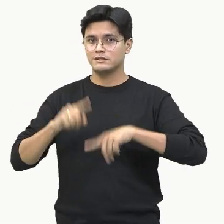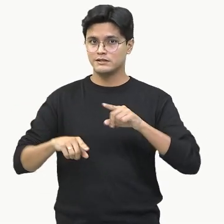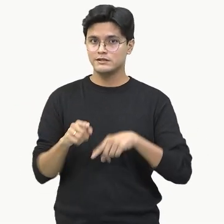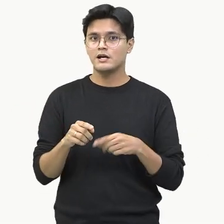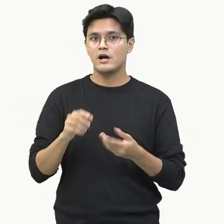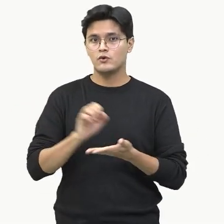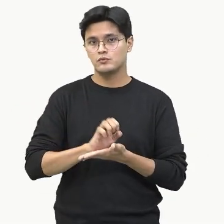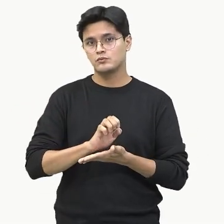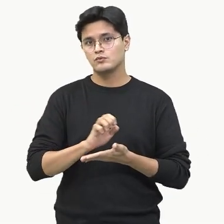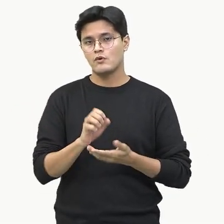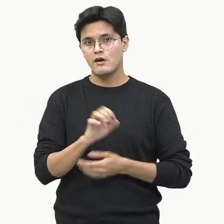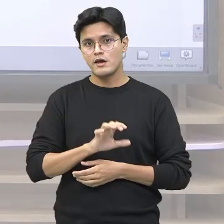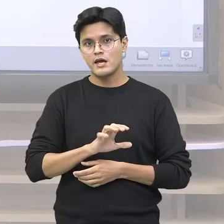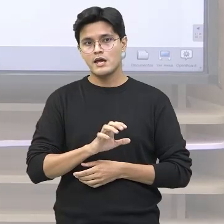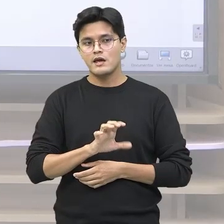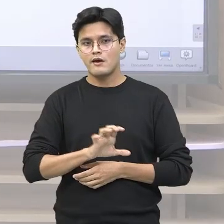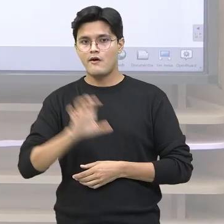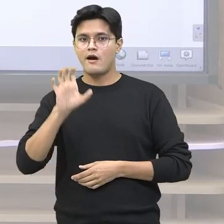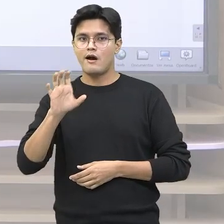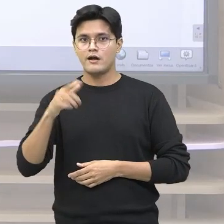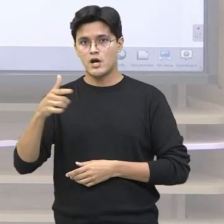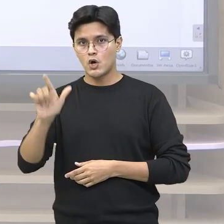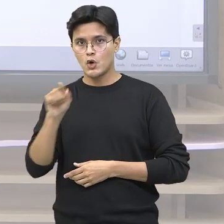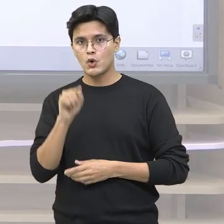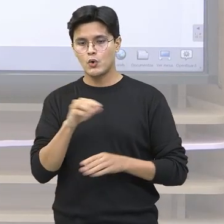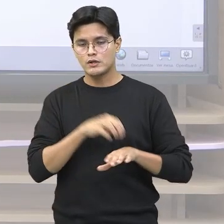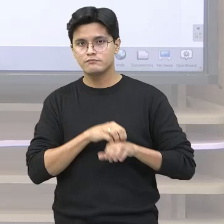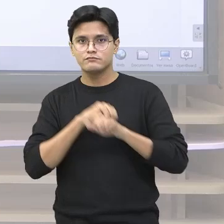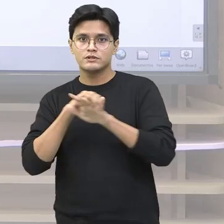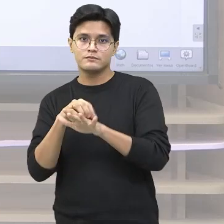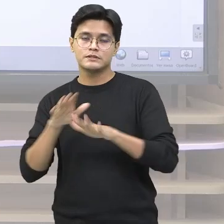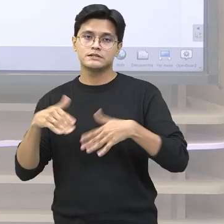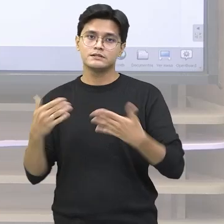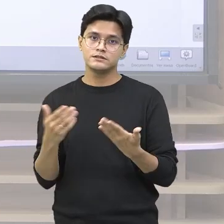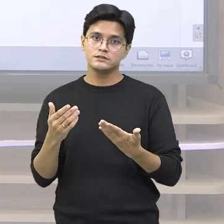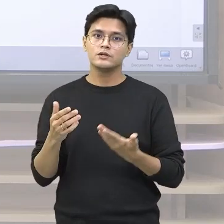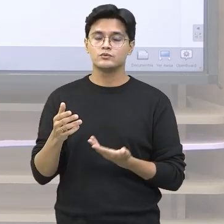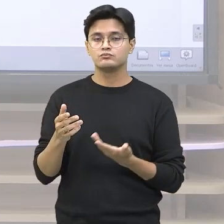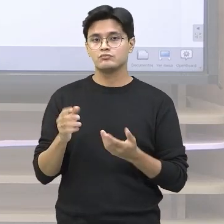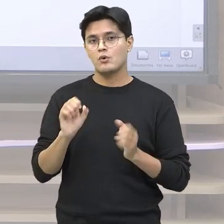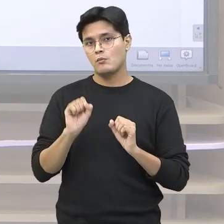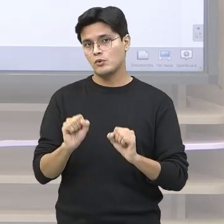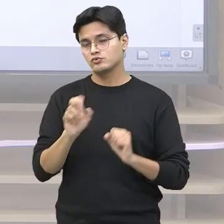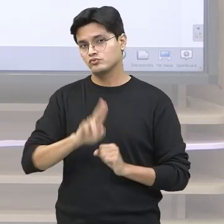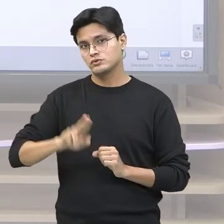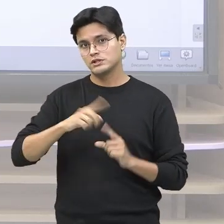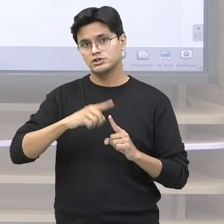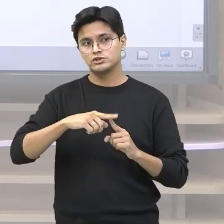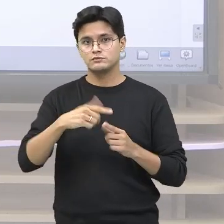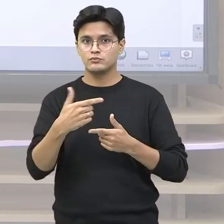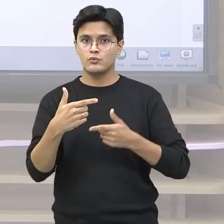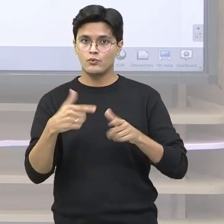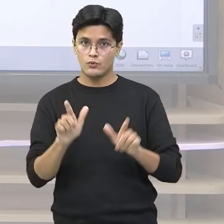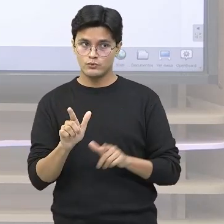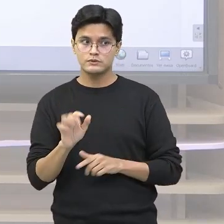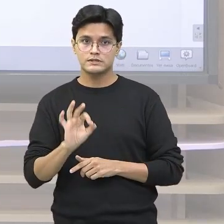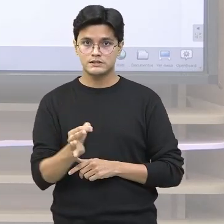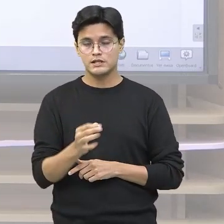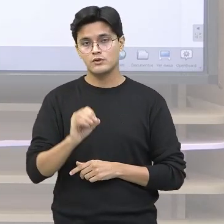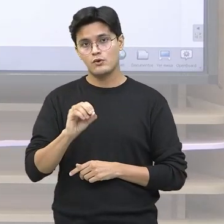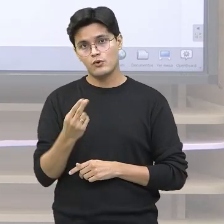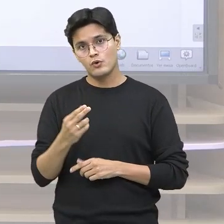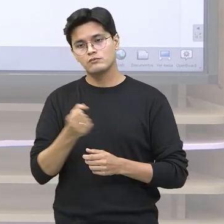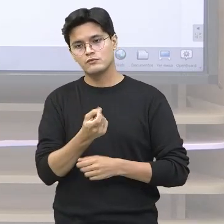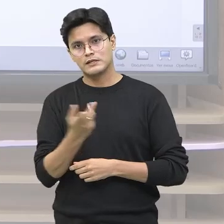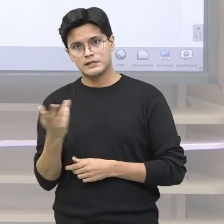vou utilizar um modal que não seja tão caro para não encarecer o produto final e também onde eu possa levar mais né Aí